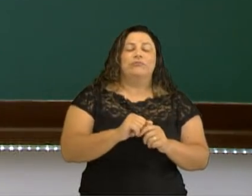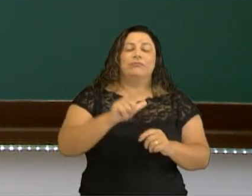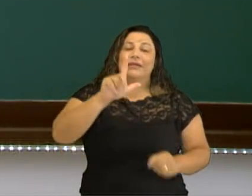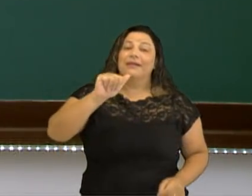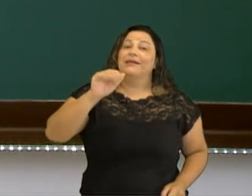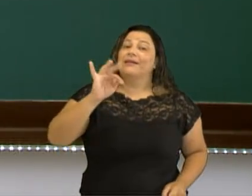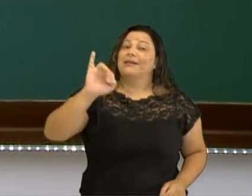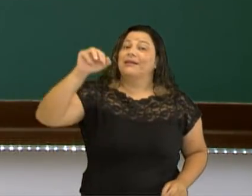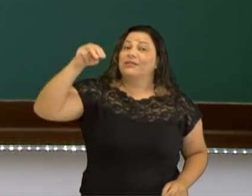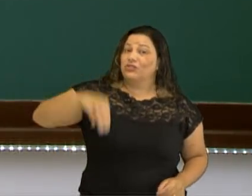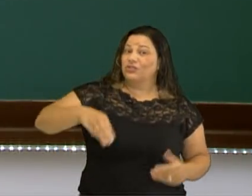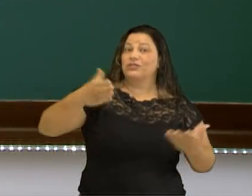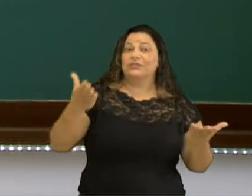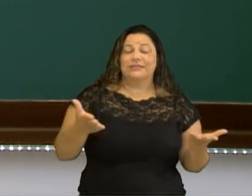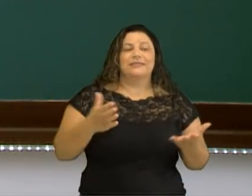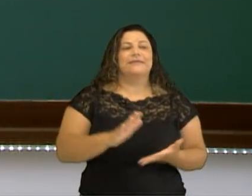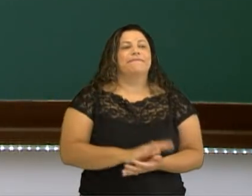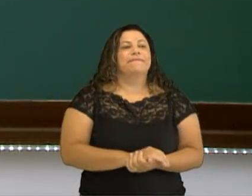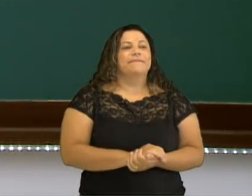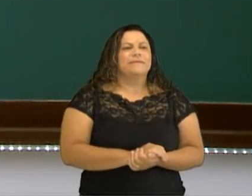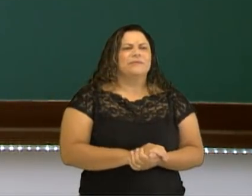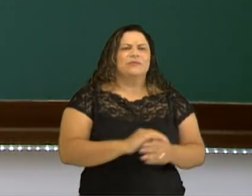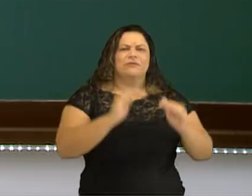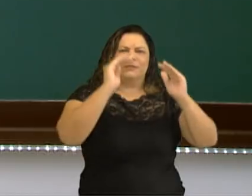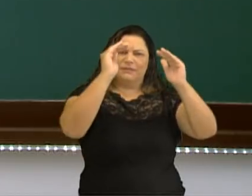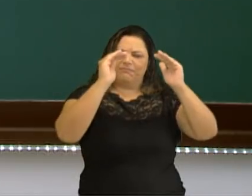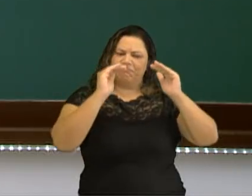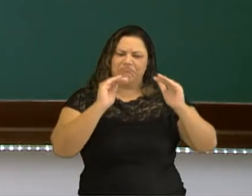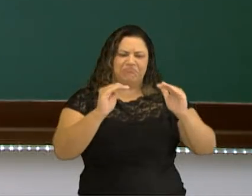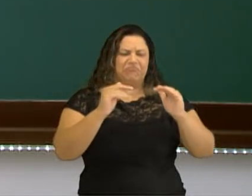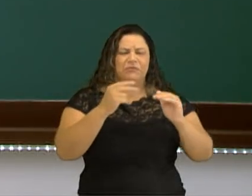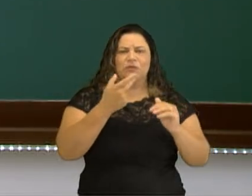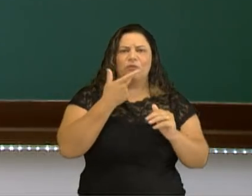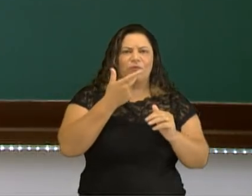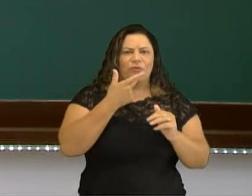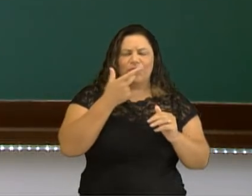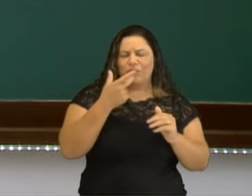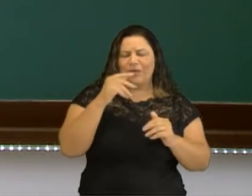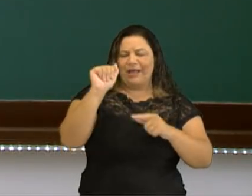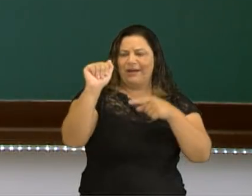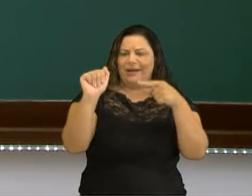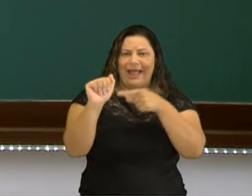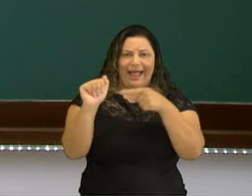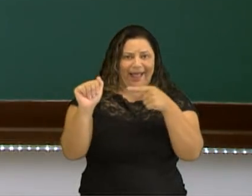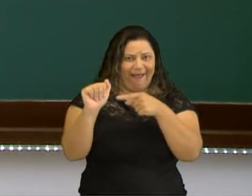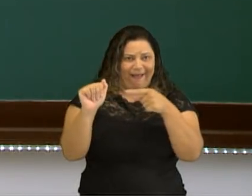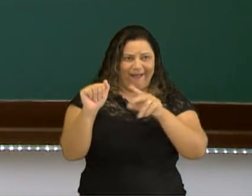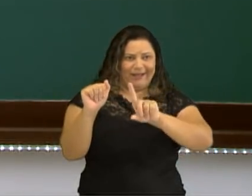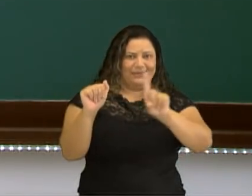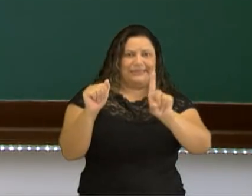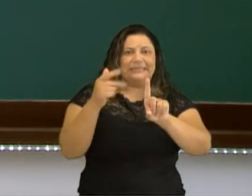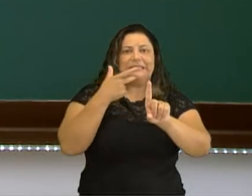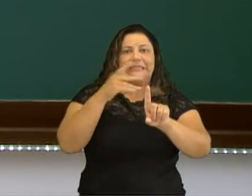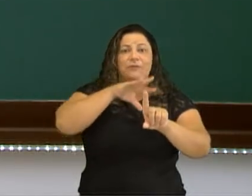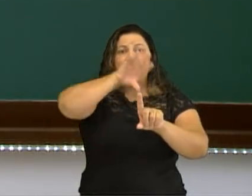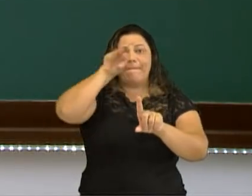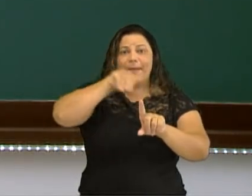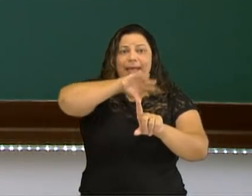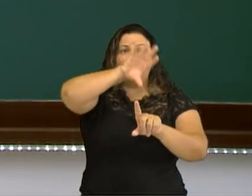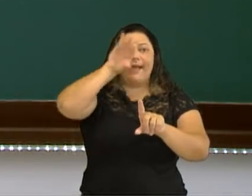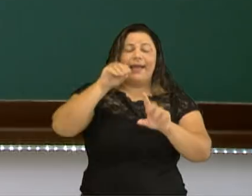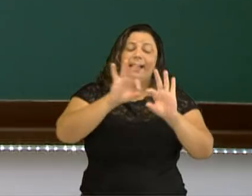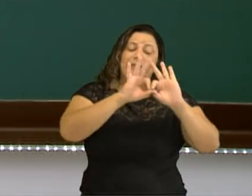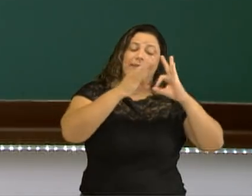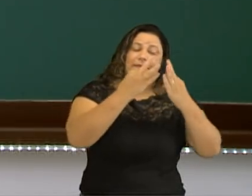de letrinhas, você não fala o som da letra A na hora que estiver lendo. Então você vai dizer que a família